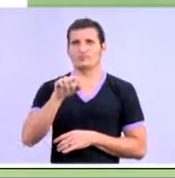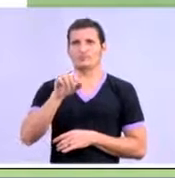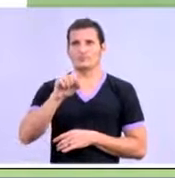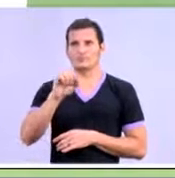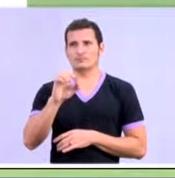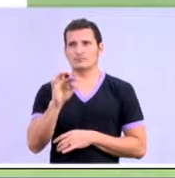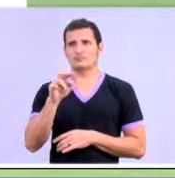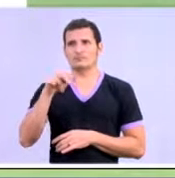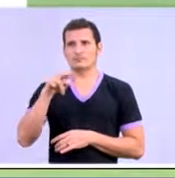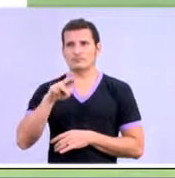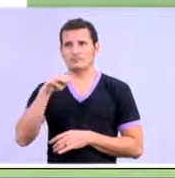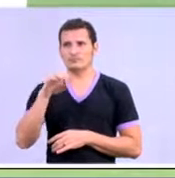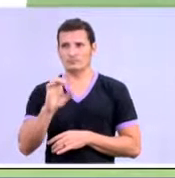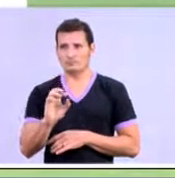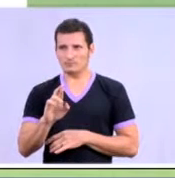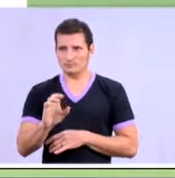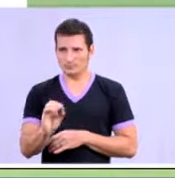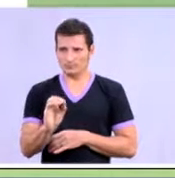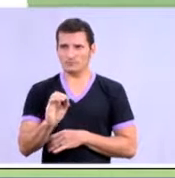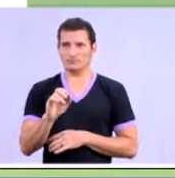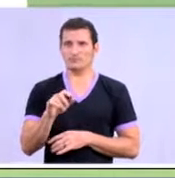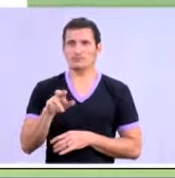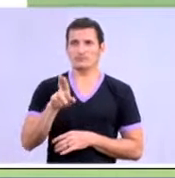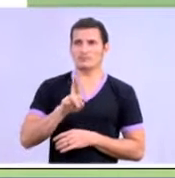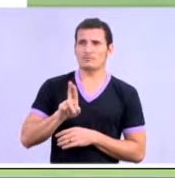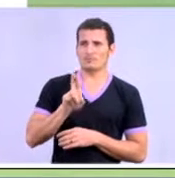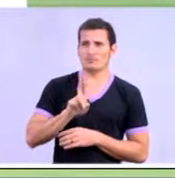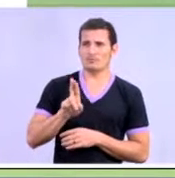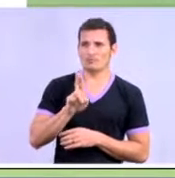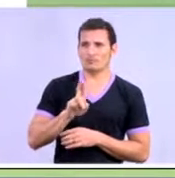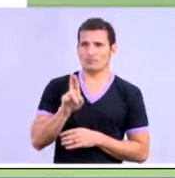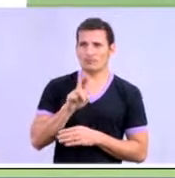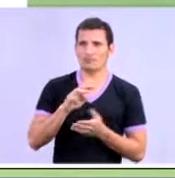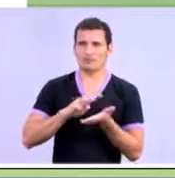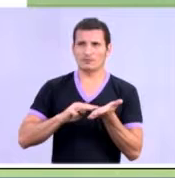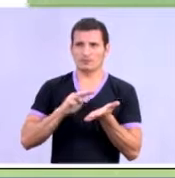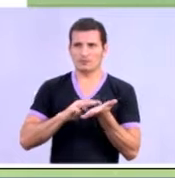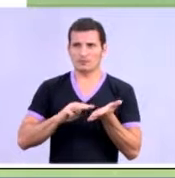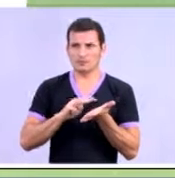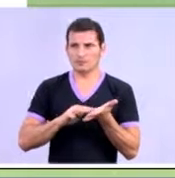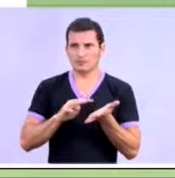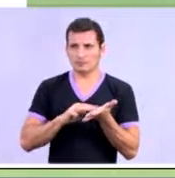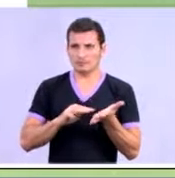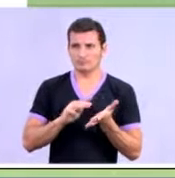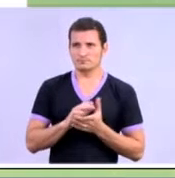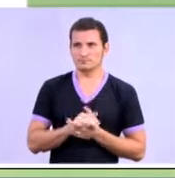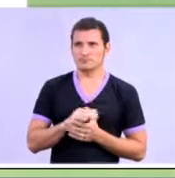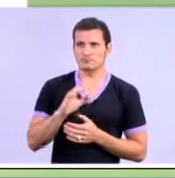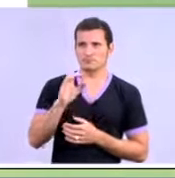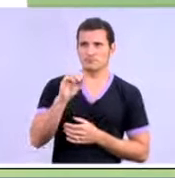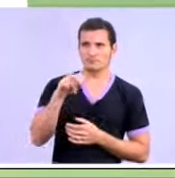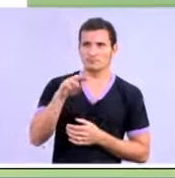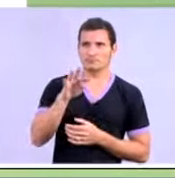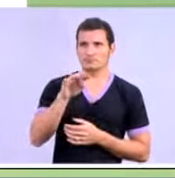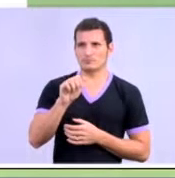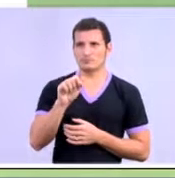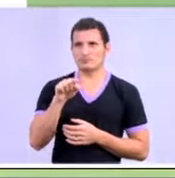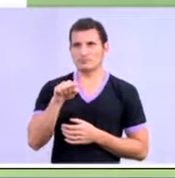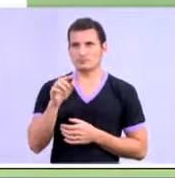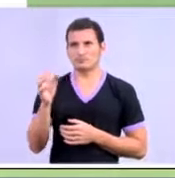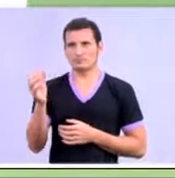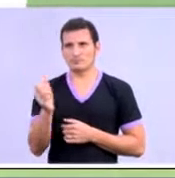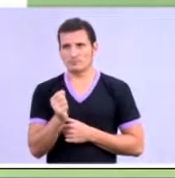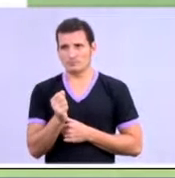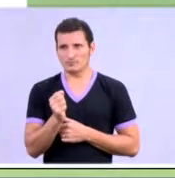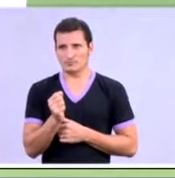para manipular os atributos, para usar os métodos, conta ponto sacar, quer dizer, eu estou tentando